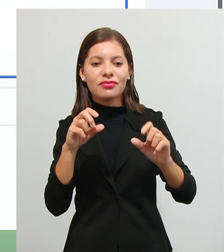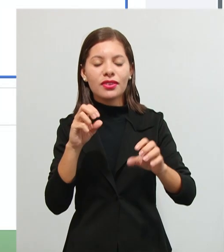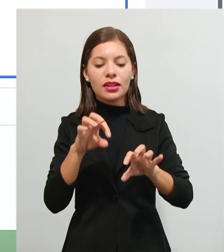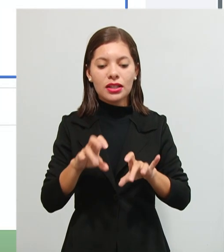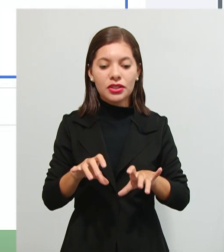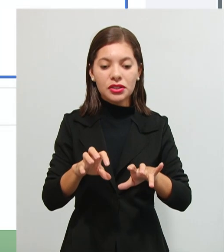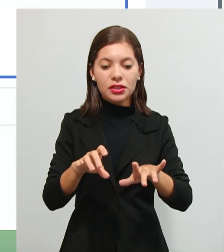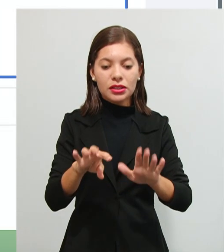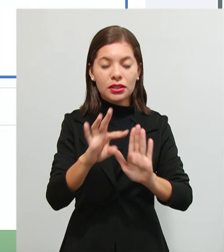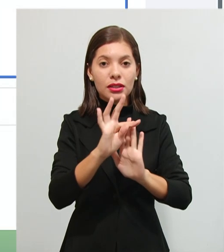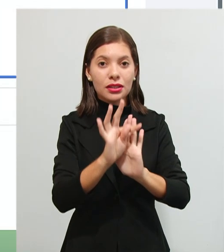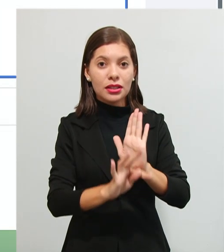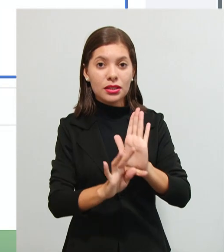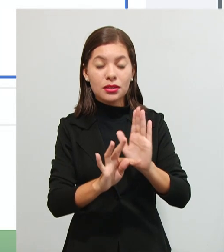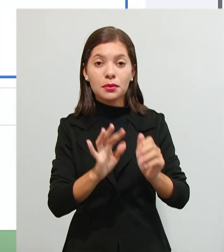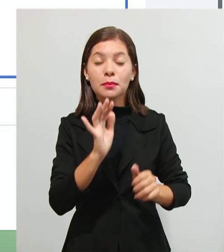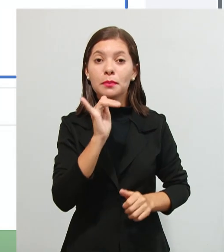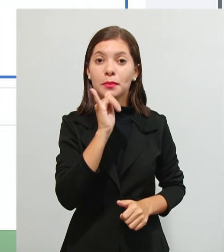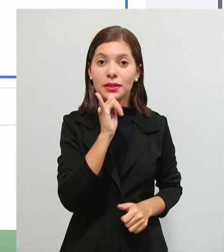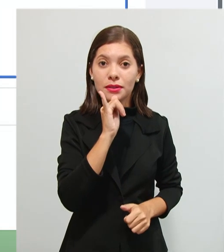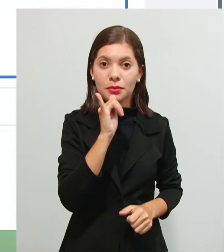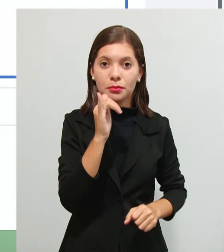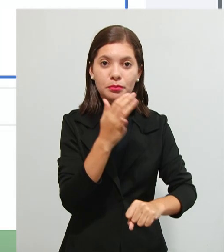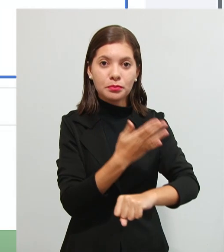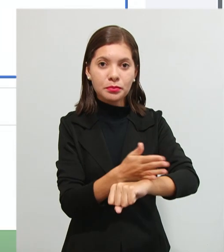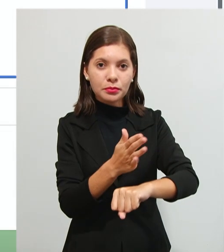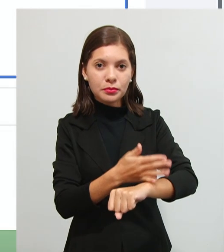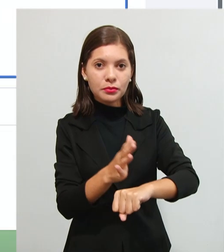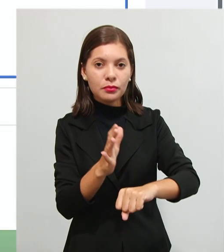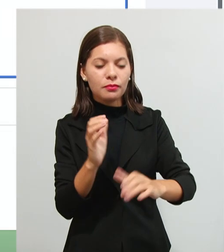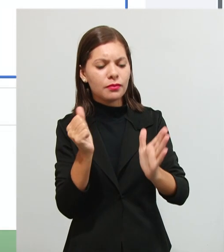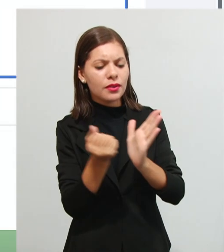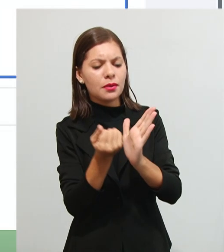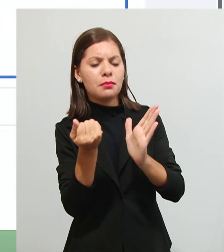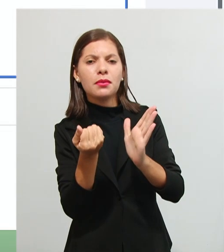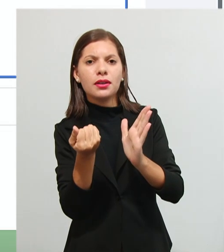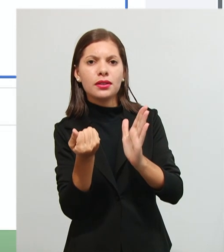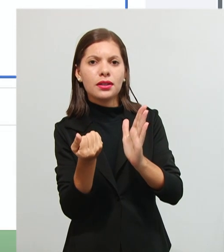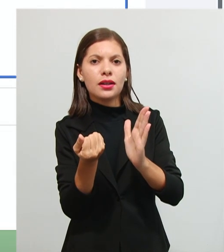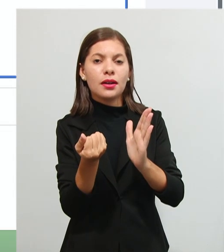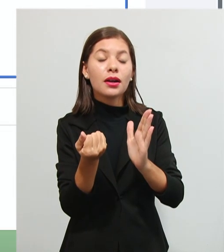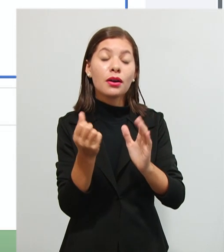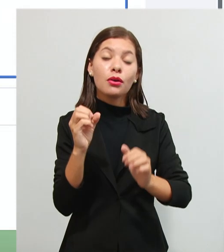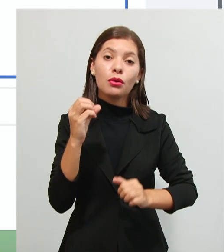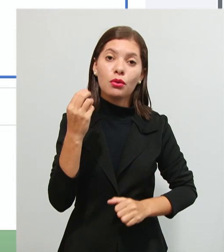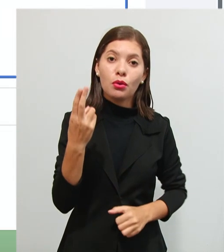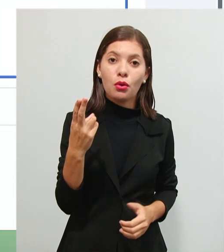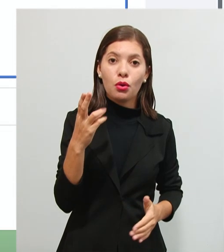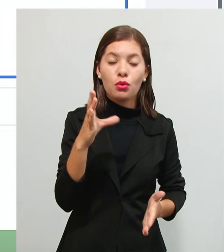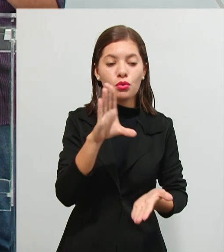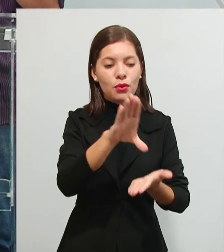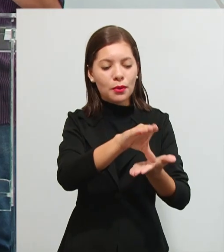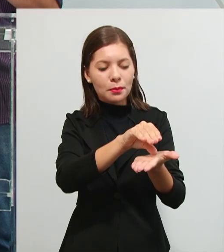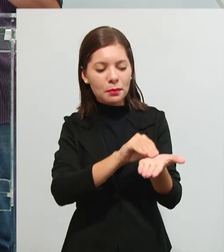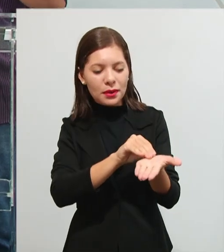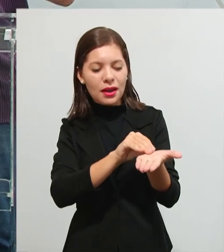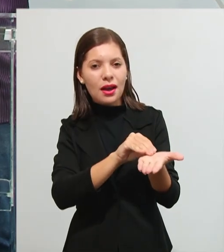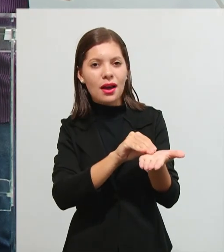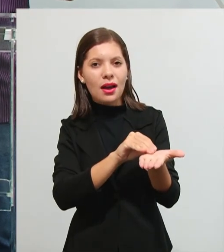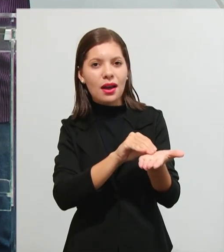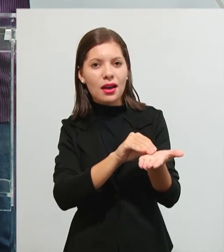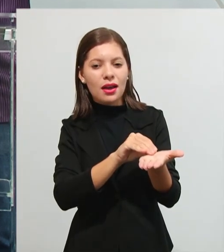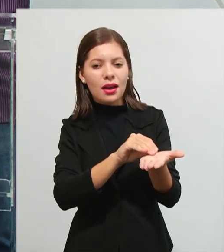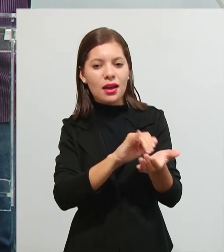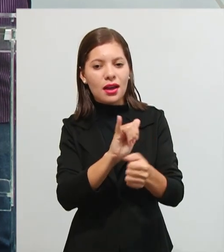texto que você quer, por exemplo, teste de rótulo. Ou ainda você pode ir lá copiar um link do YouTube e colar o